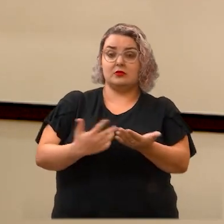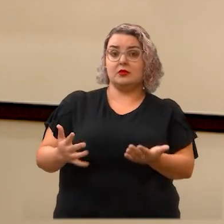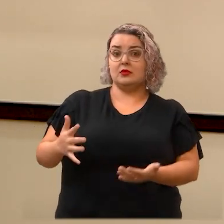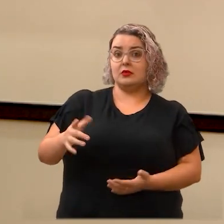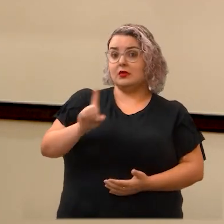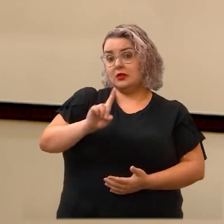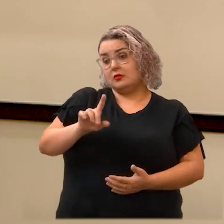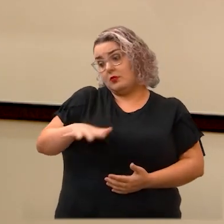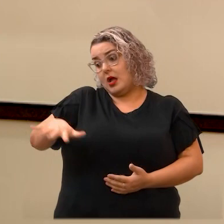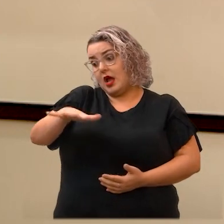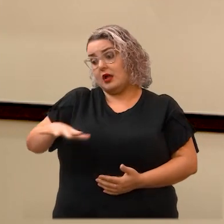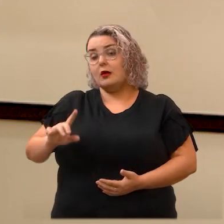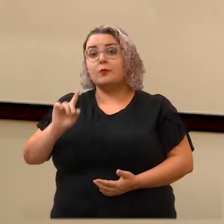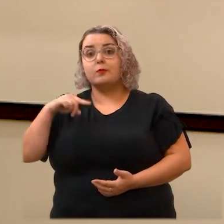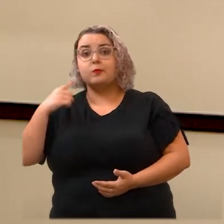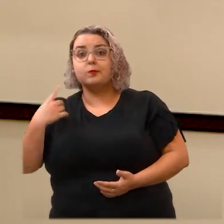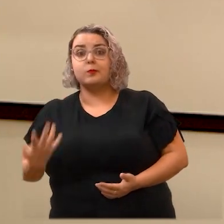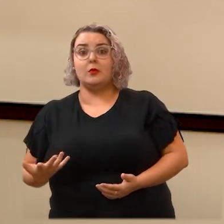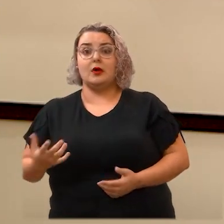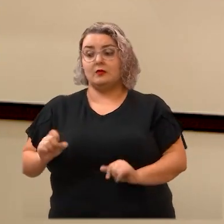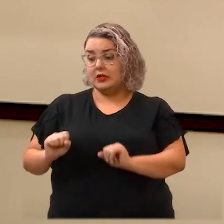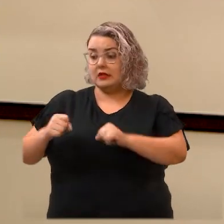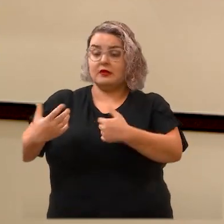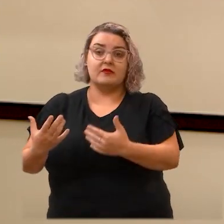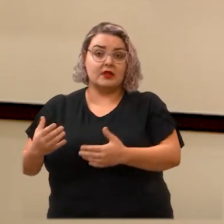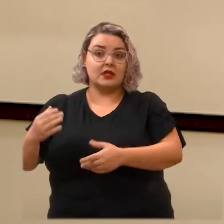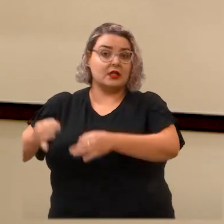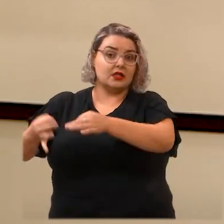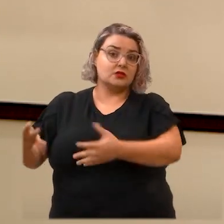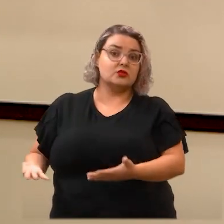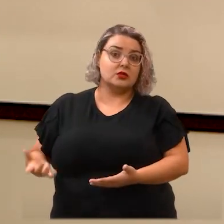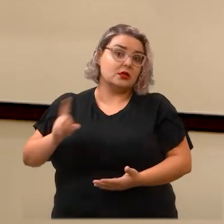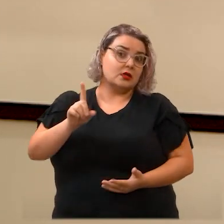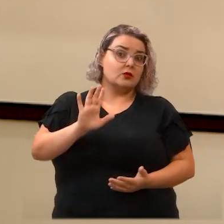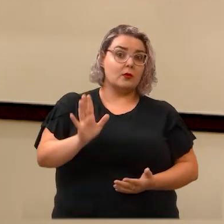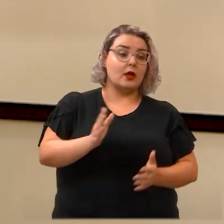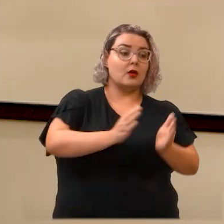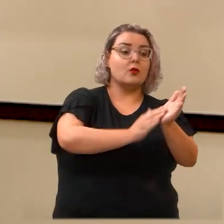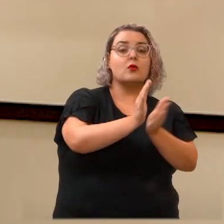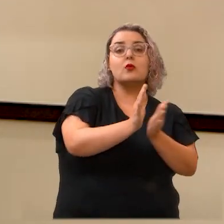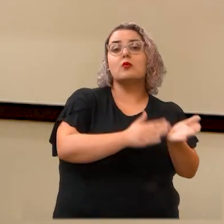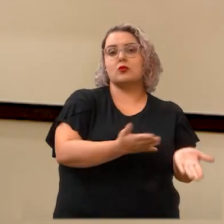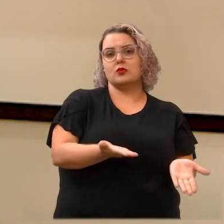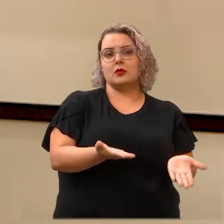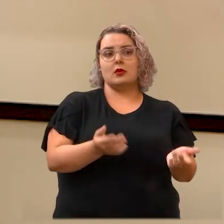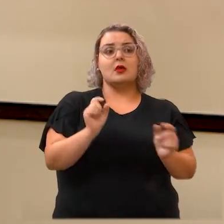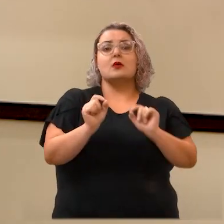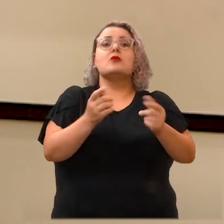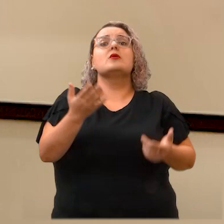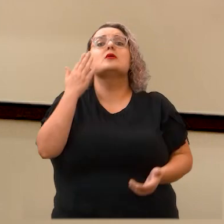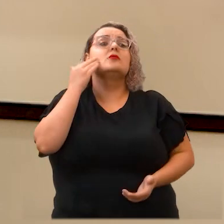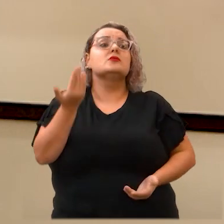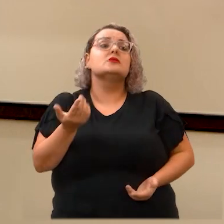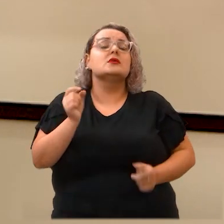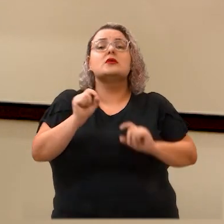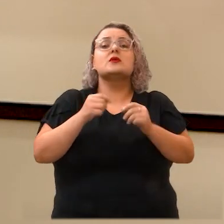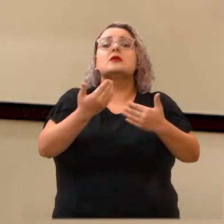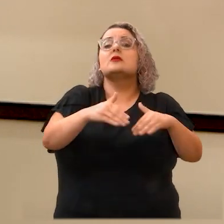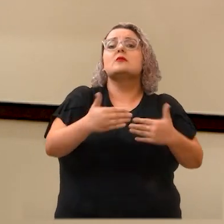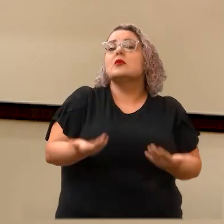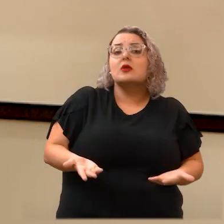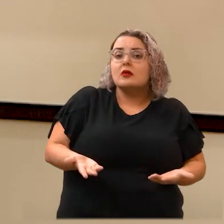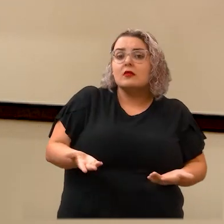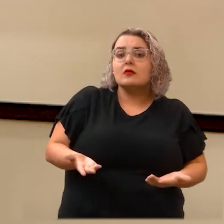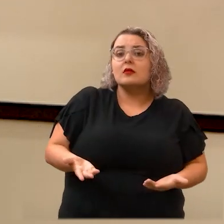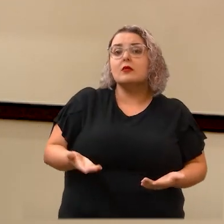de voltado para advogado que vai defender causas na justiça não é o seu caso você vai fazer um concurso público Ah mas o que que eu sei quando cai no concurso